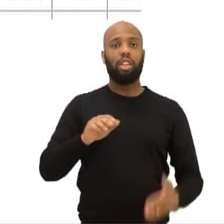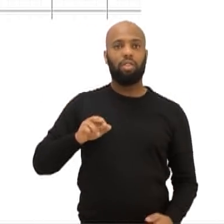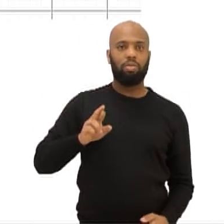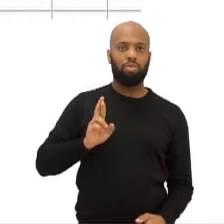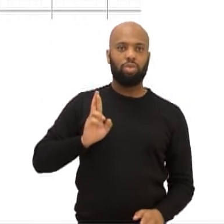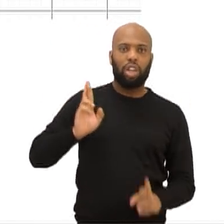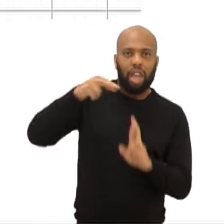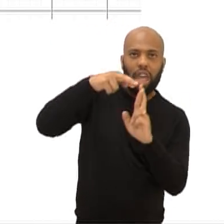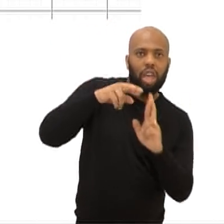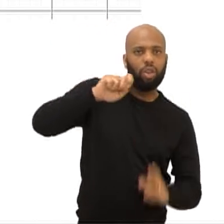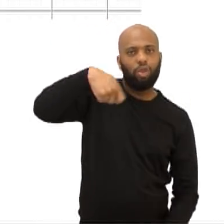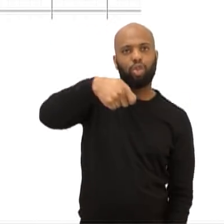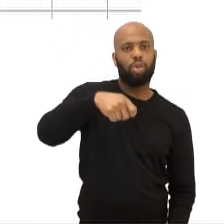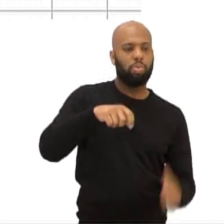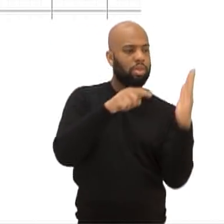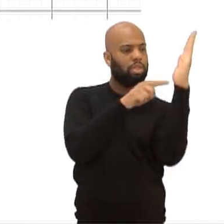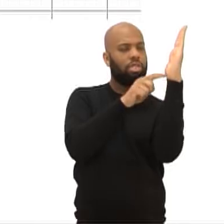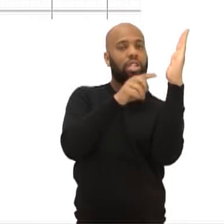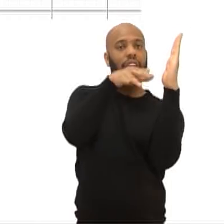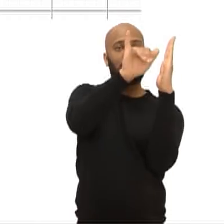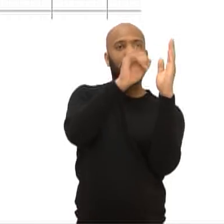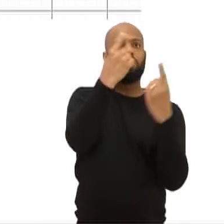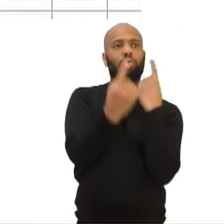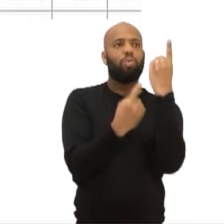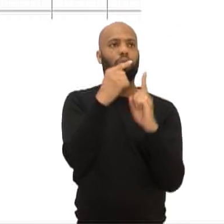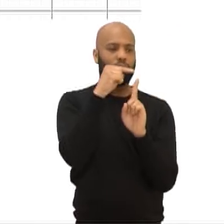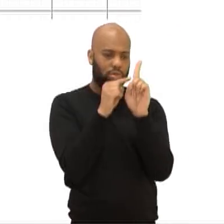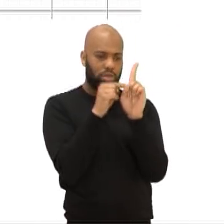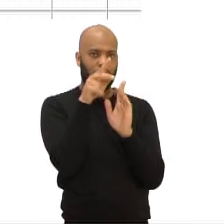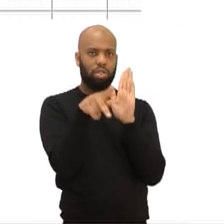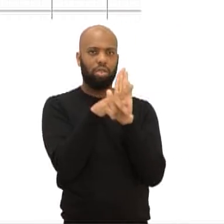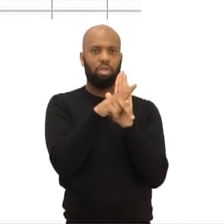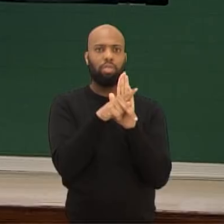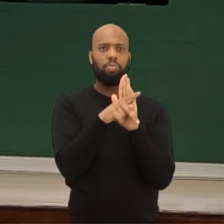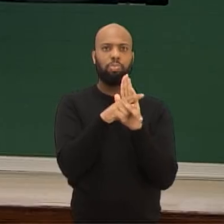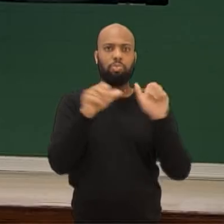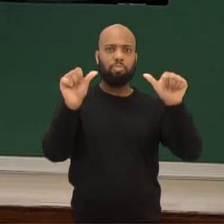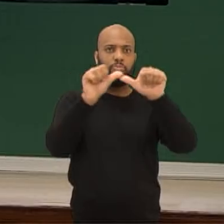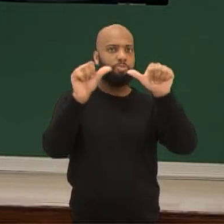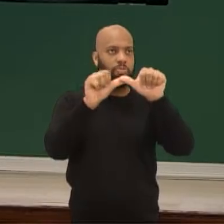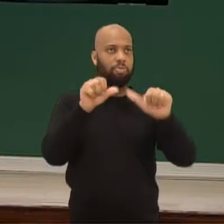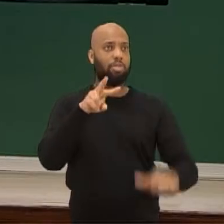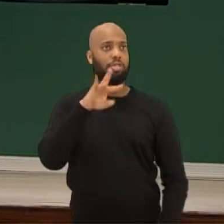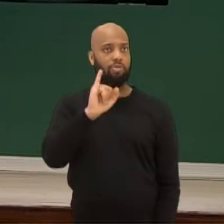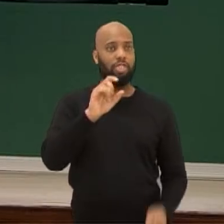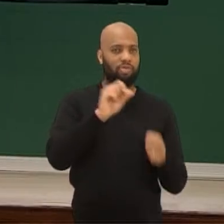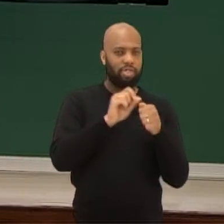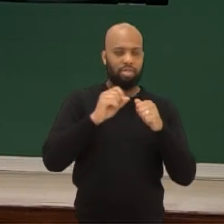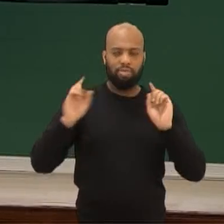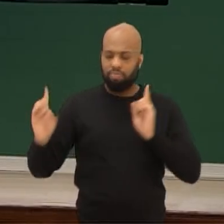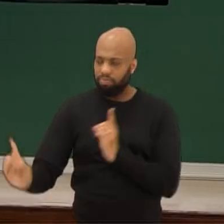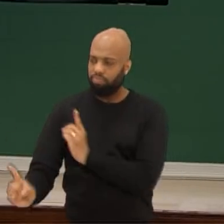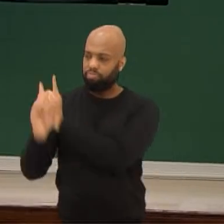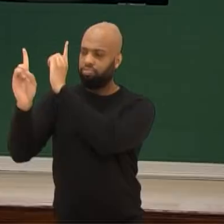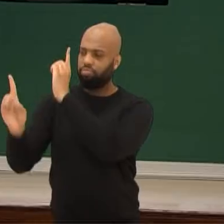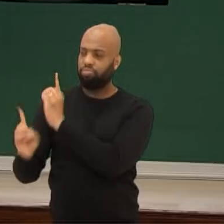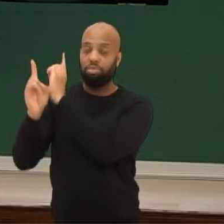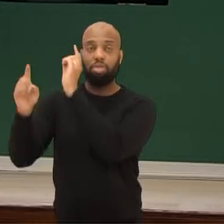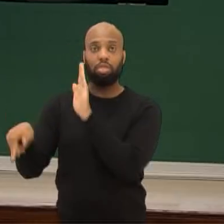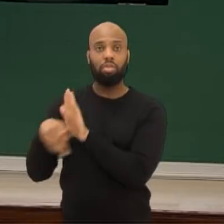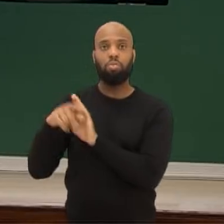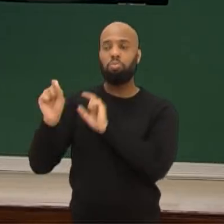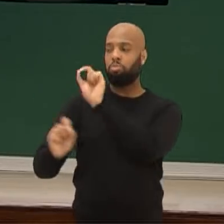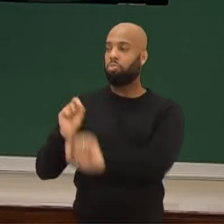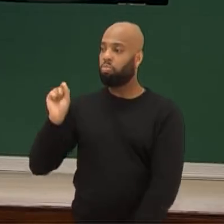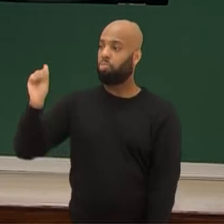relação ao eixo Y, qual é o tipo de simetria? Então, você vai identificar qual seria